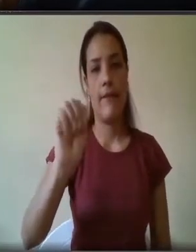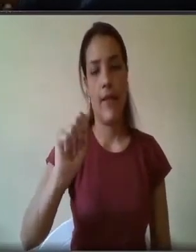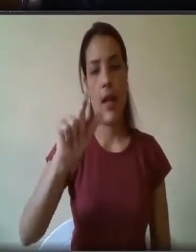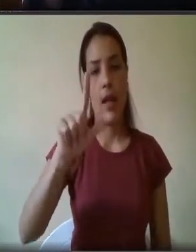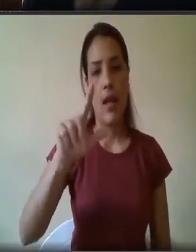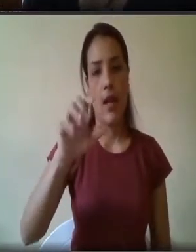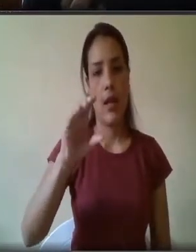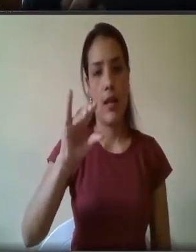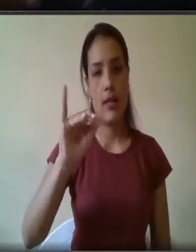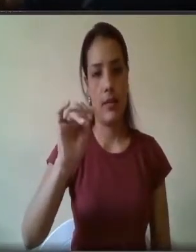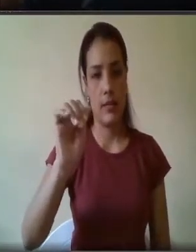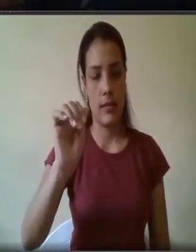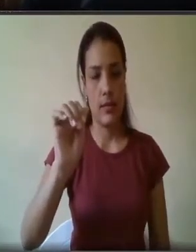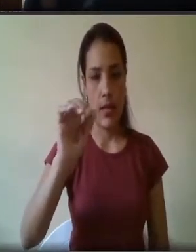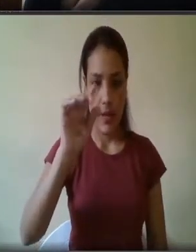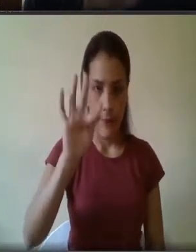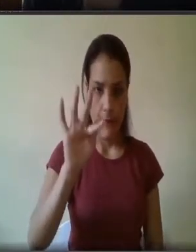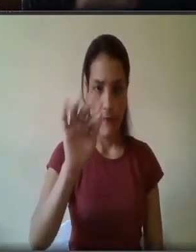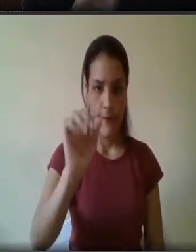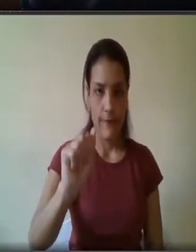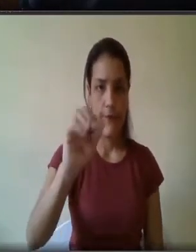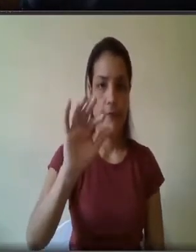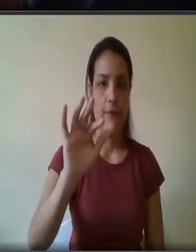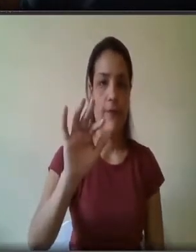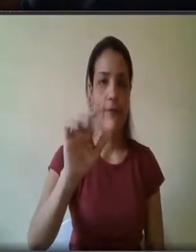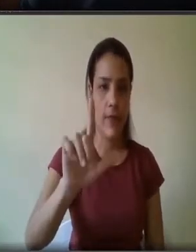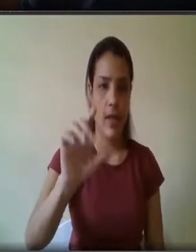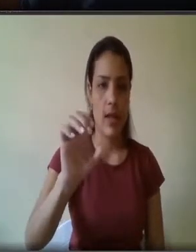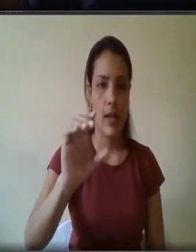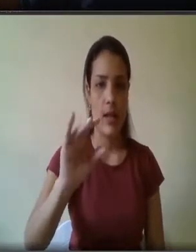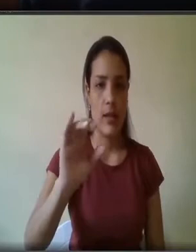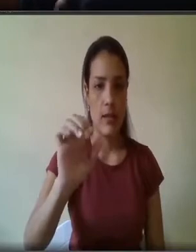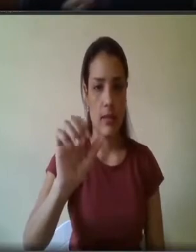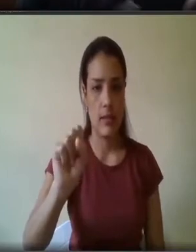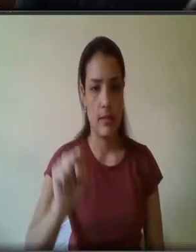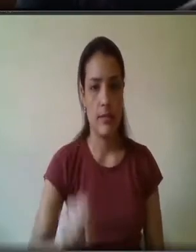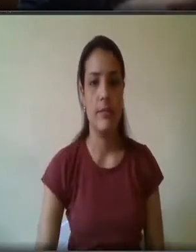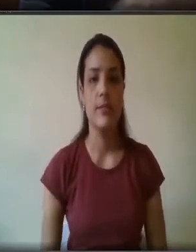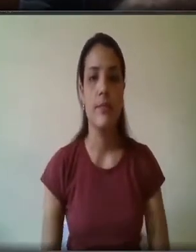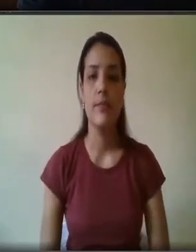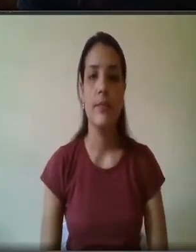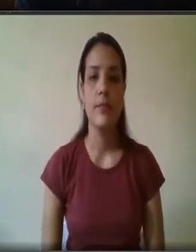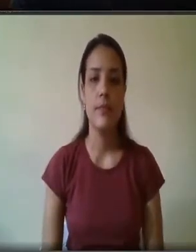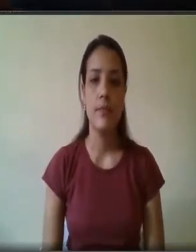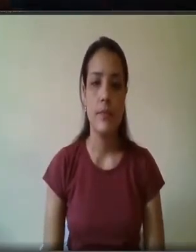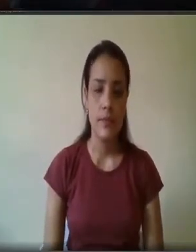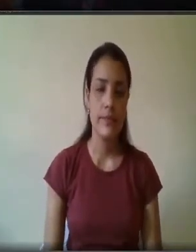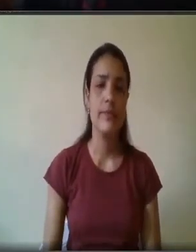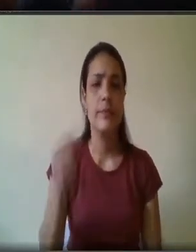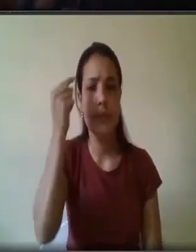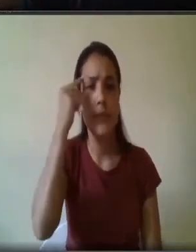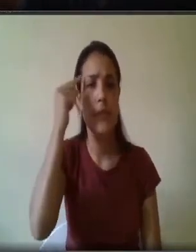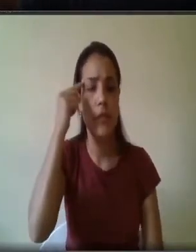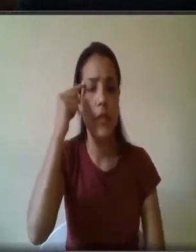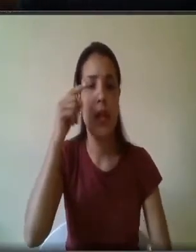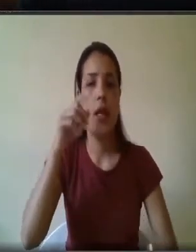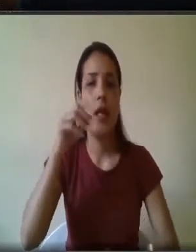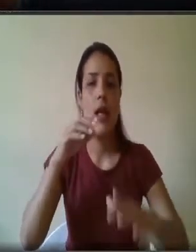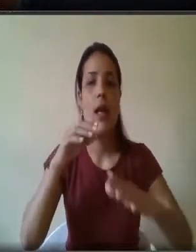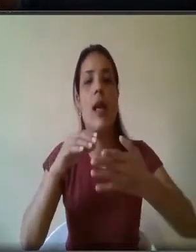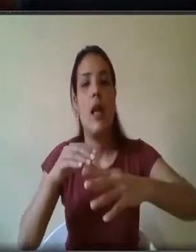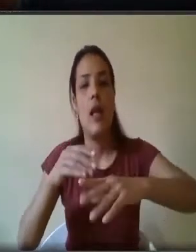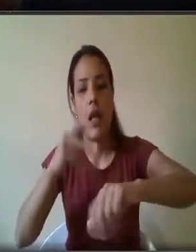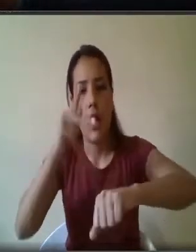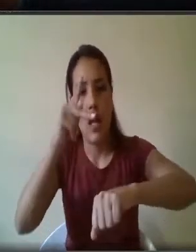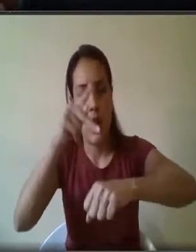pessoal, que cada onda que bate ali na costa, ela vai roçando, né? Ou se você for